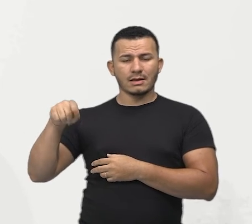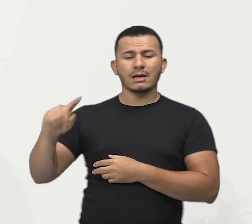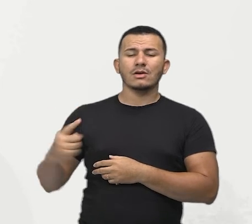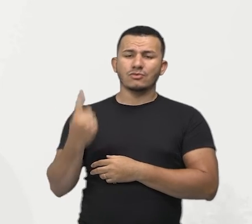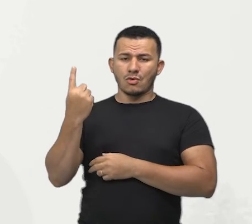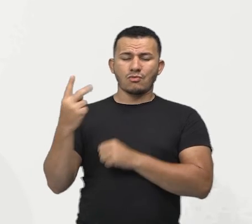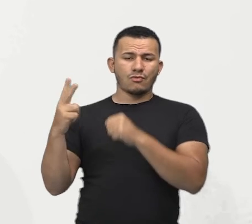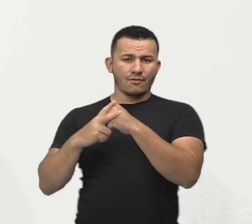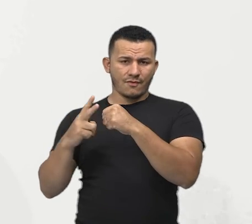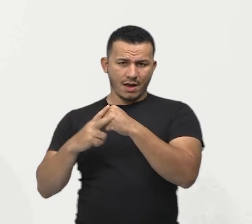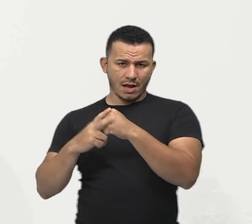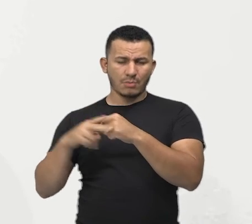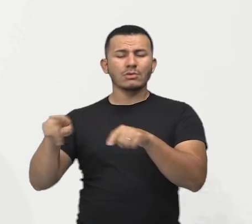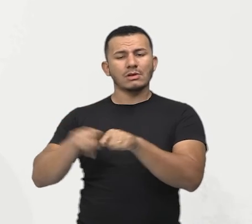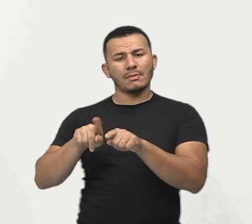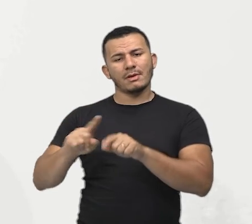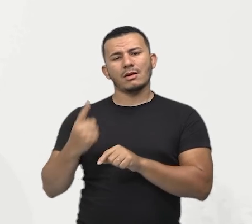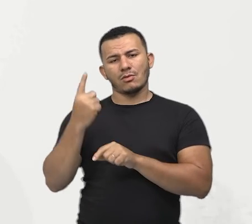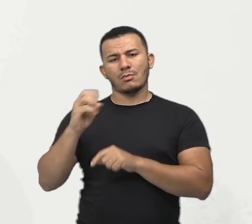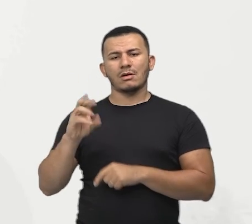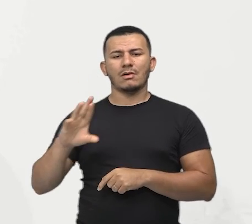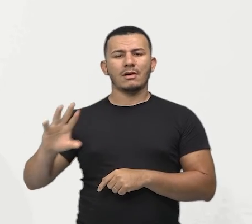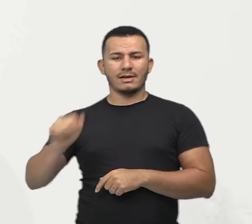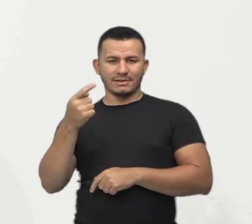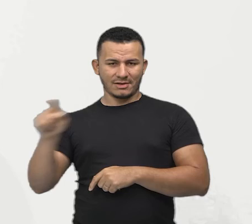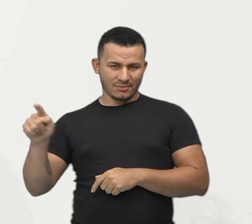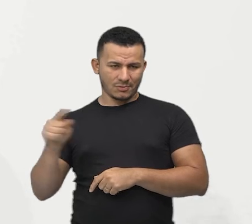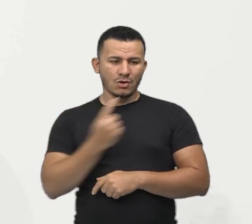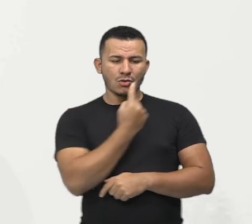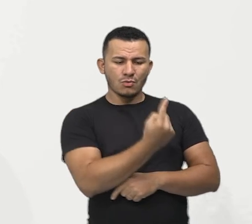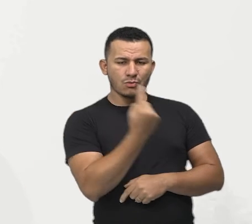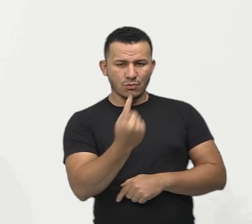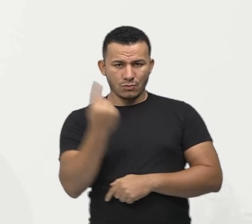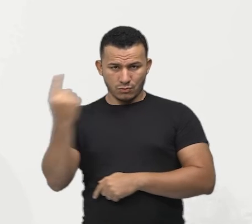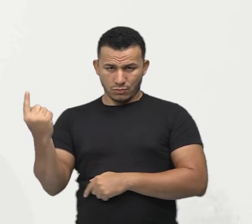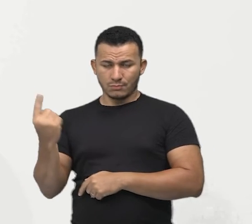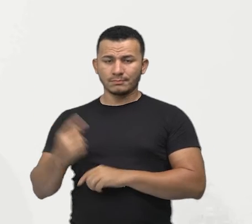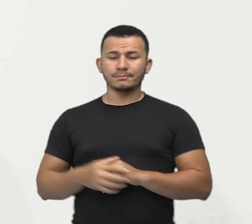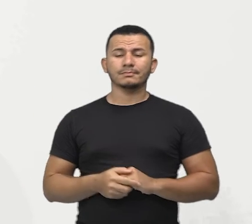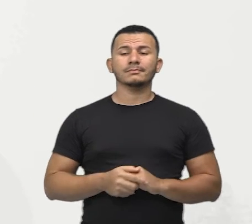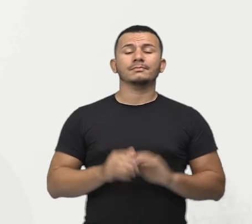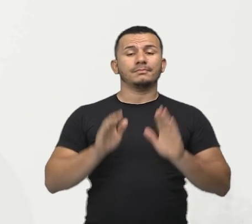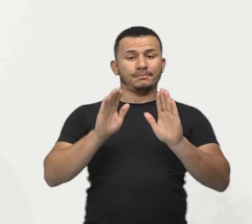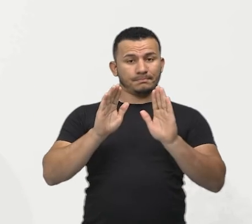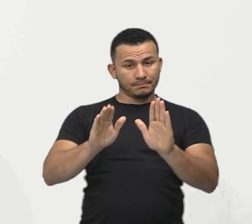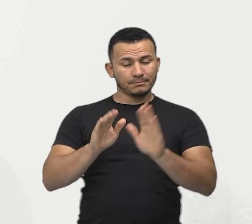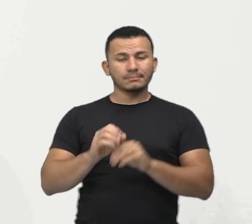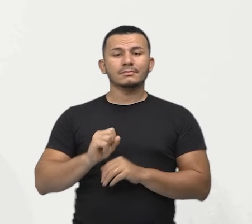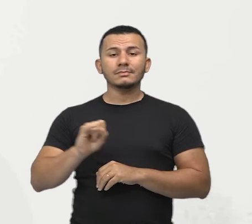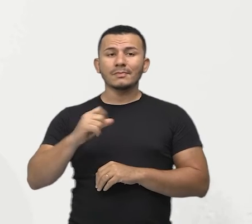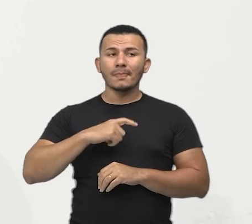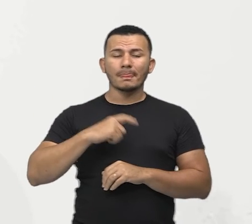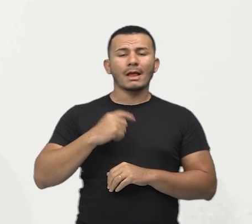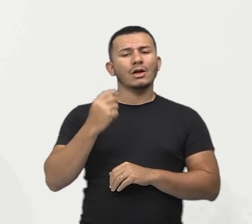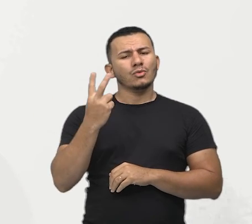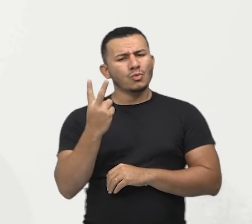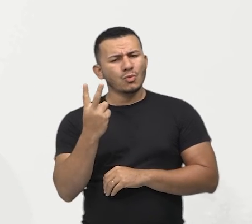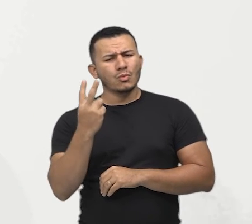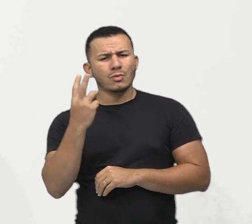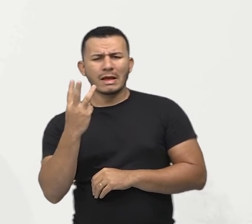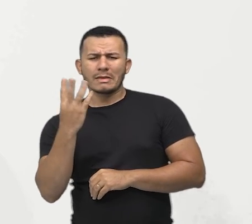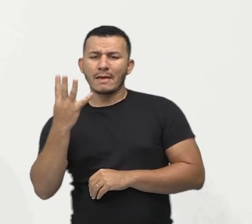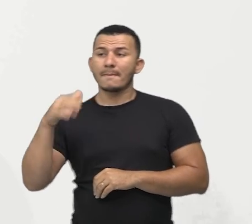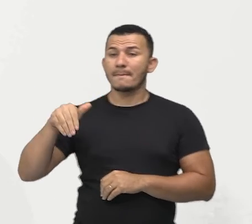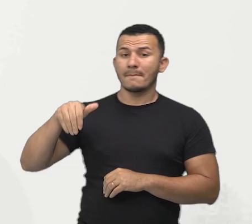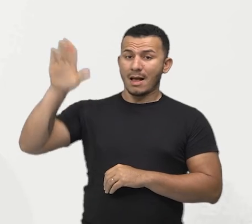vez, só tem o verbo, portanto, uma oração, ok? Agora, quando a gente pensa em duas ou